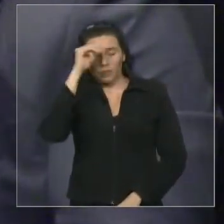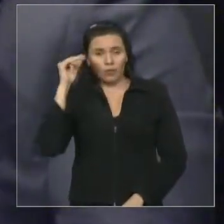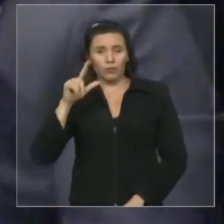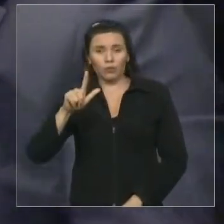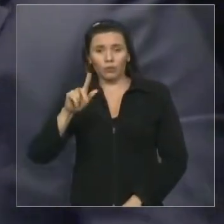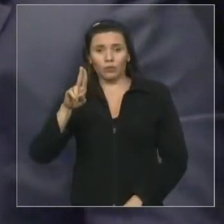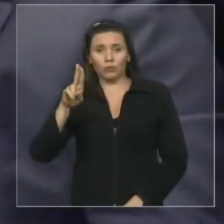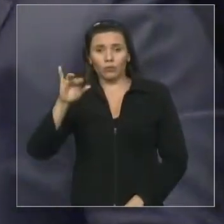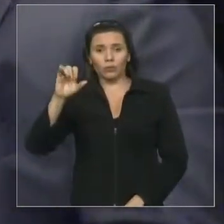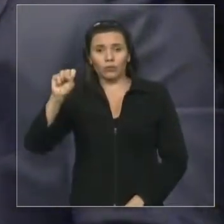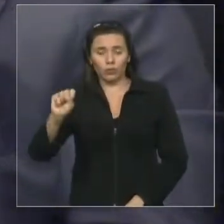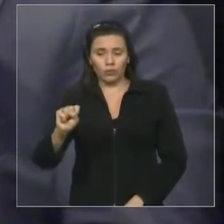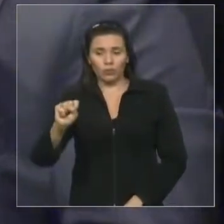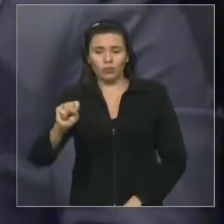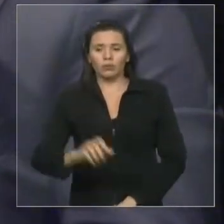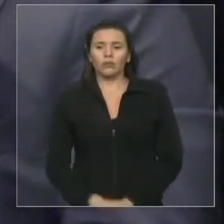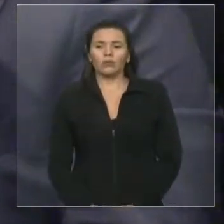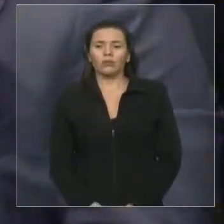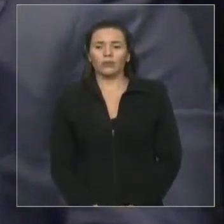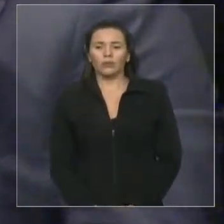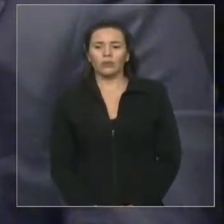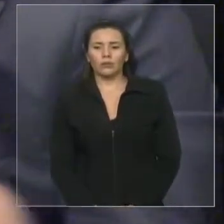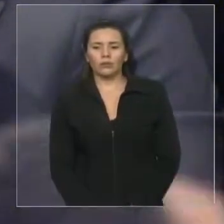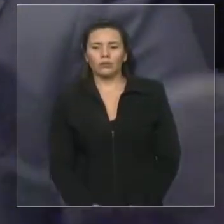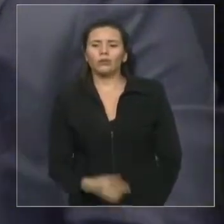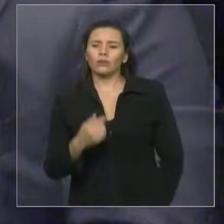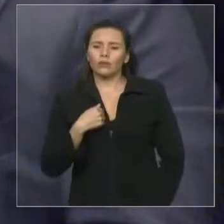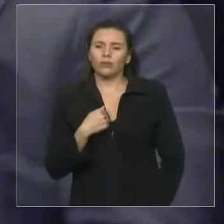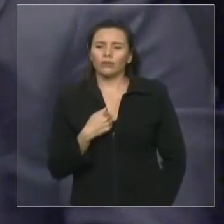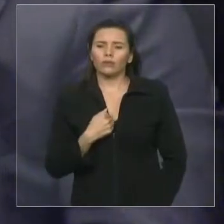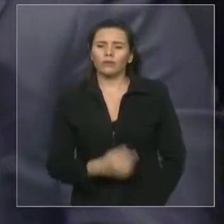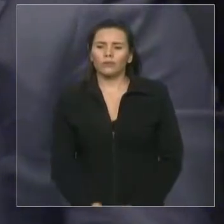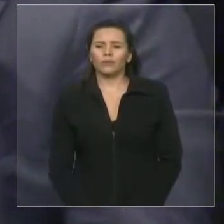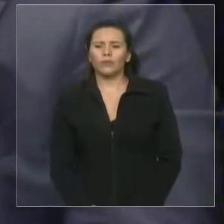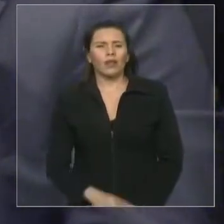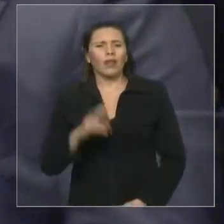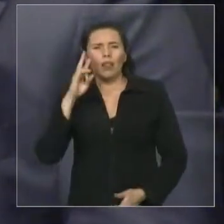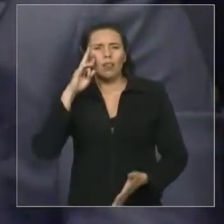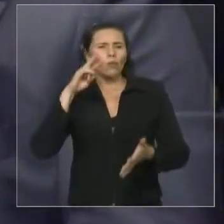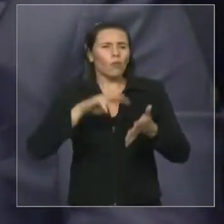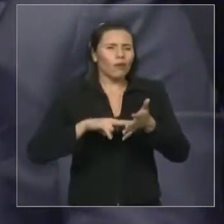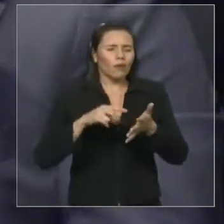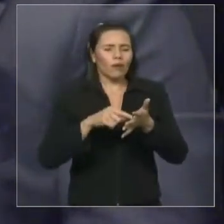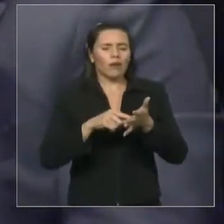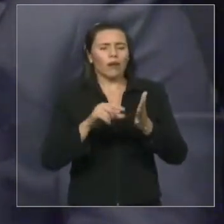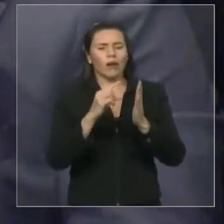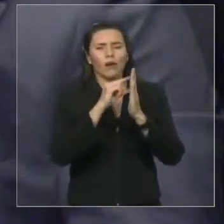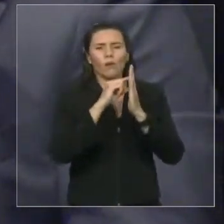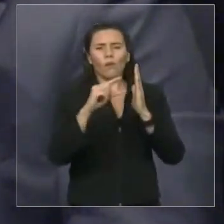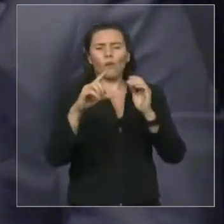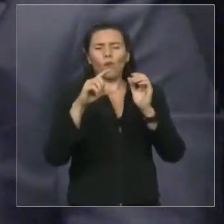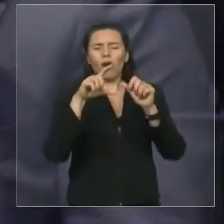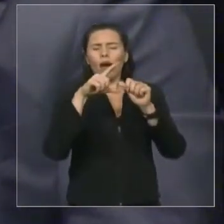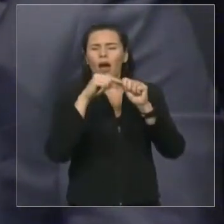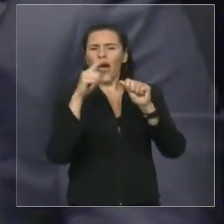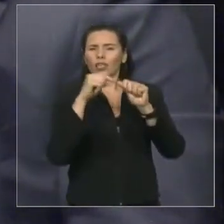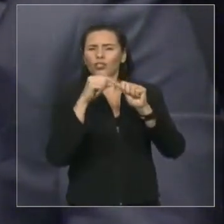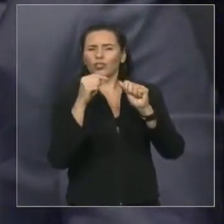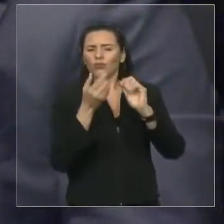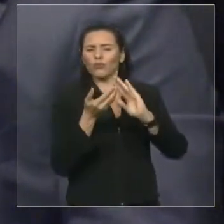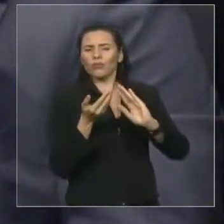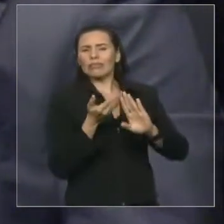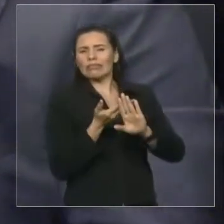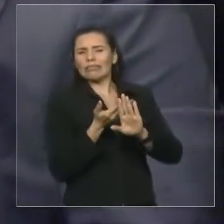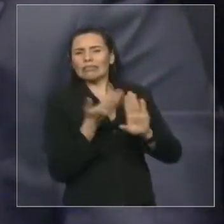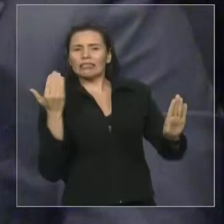conversei com ele. E, Vossa Excelência, eu volto a repetir, não leia isoladamente um artigo desta lei, leia a lei por completo. Se você Deputado. ler a lei